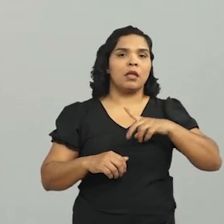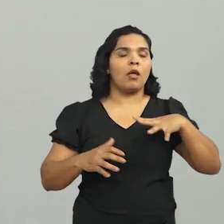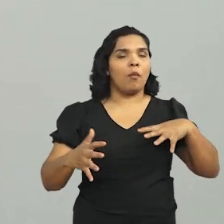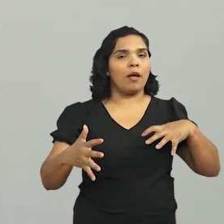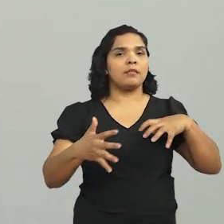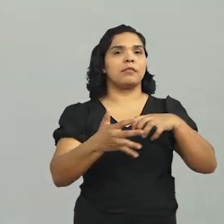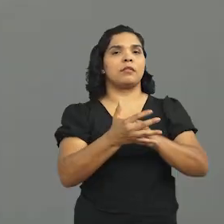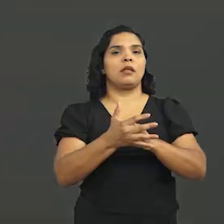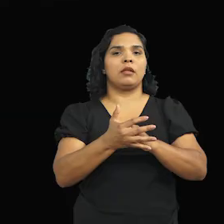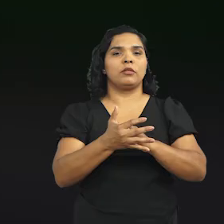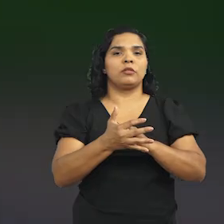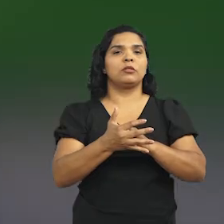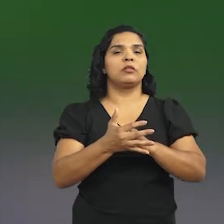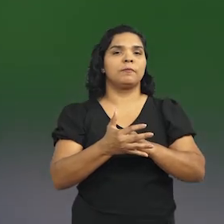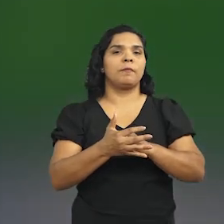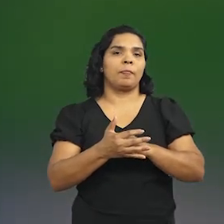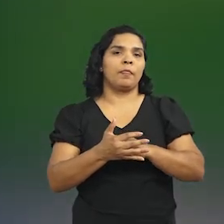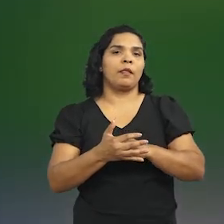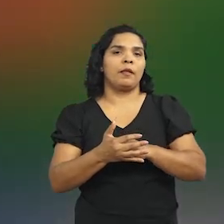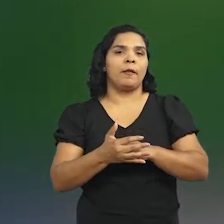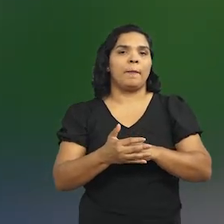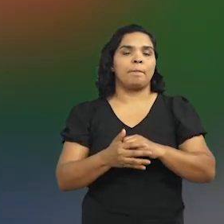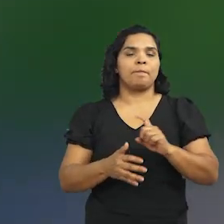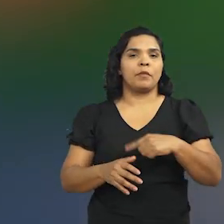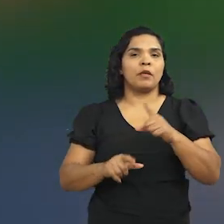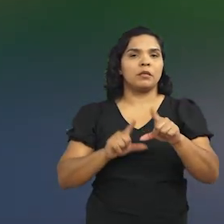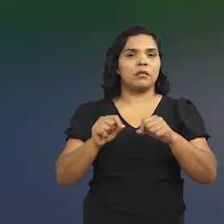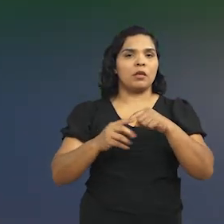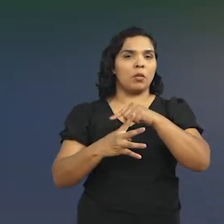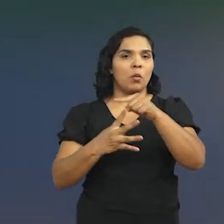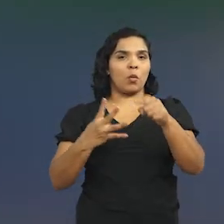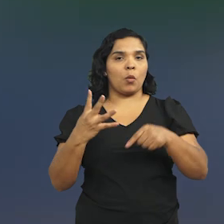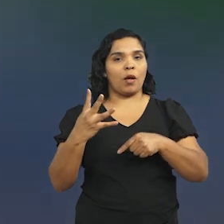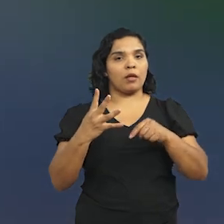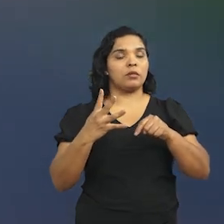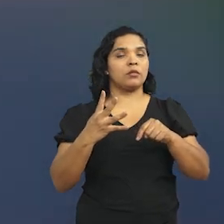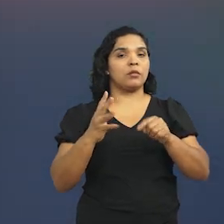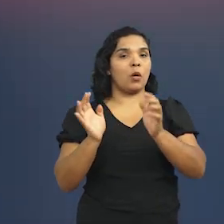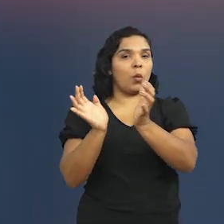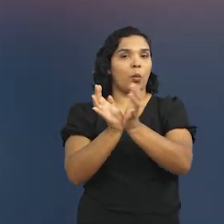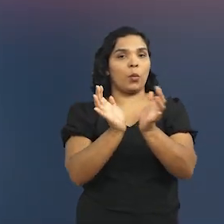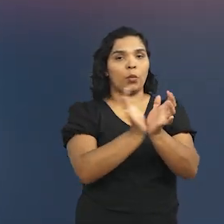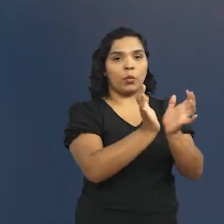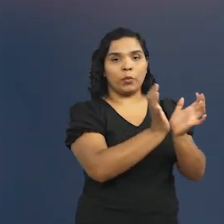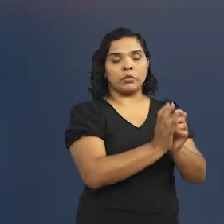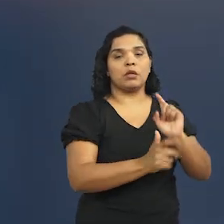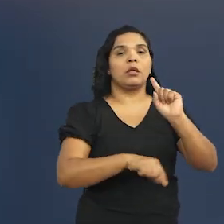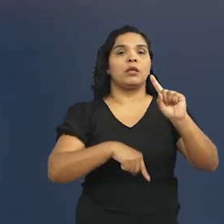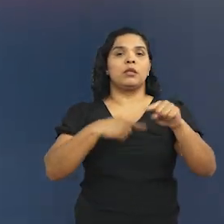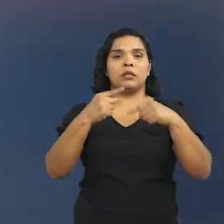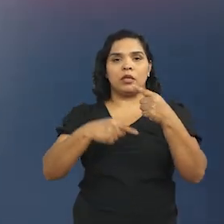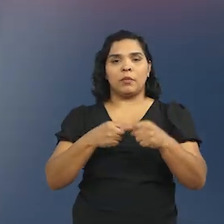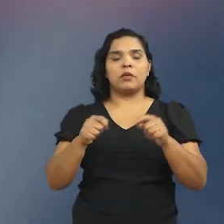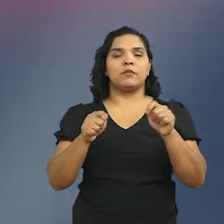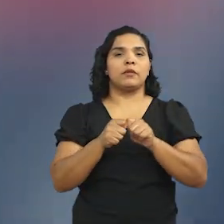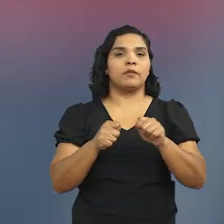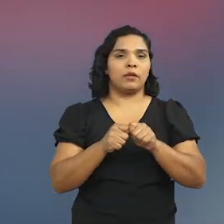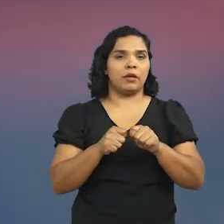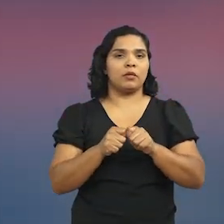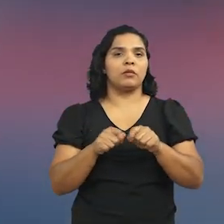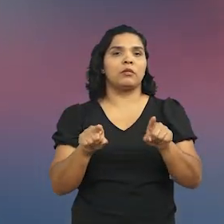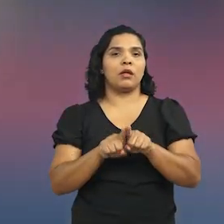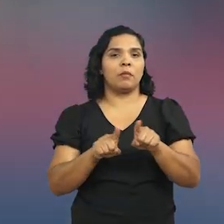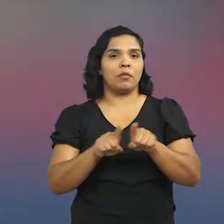né, esses incidentes, né, da nossa fauna, na qual foram selecionadas 4 classes. Né, posteriormente